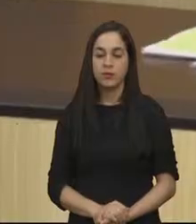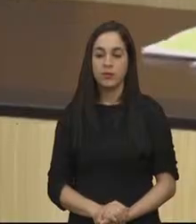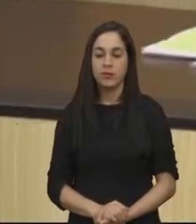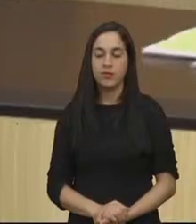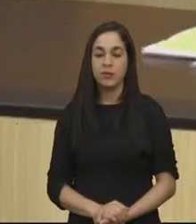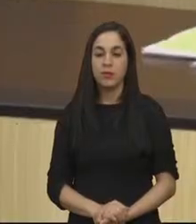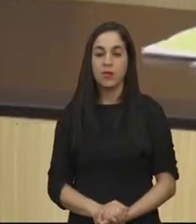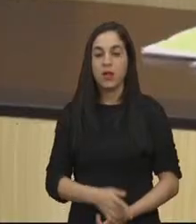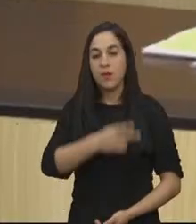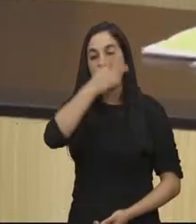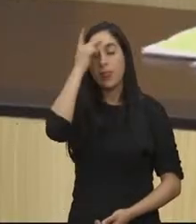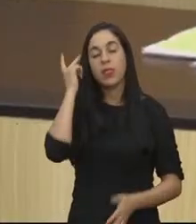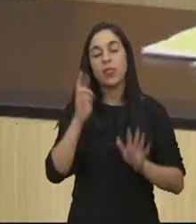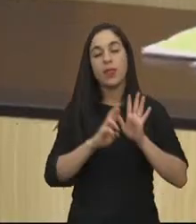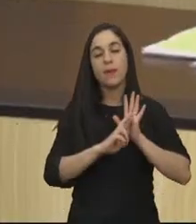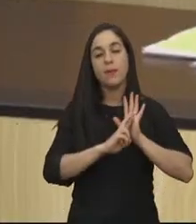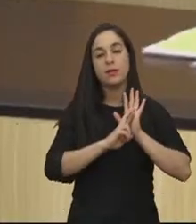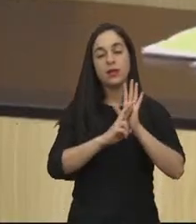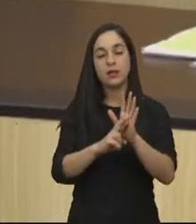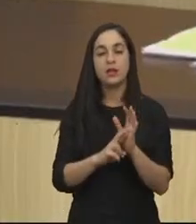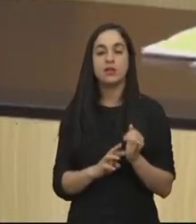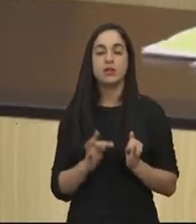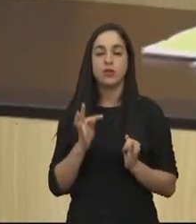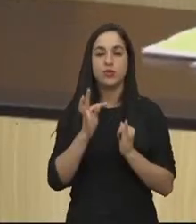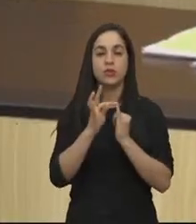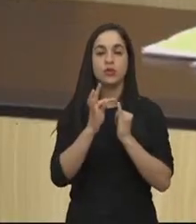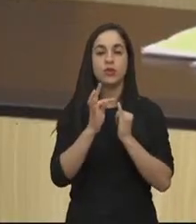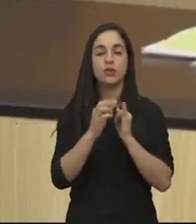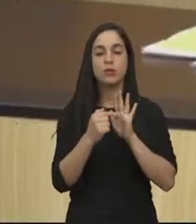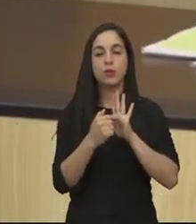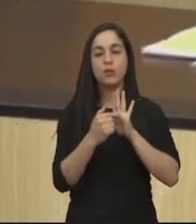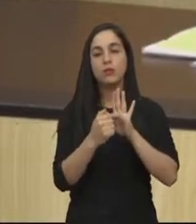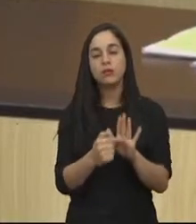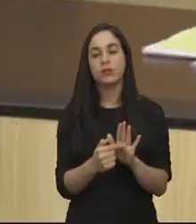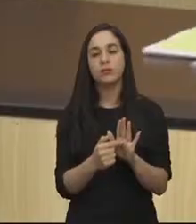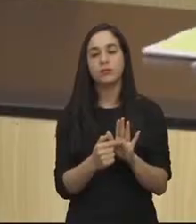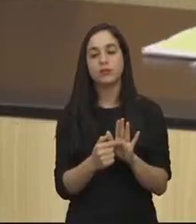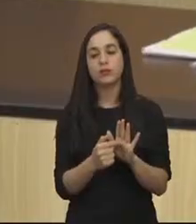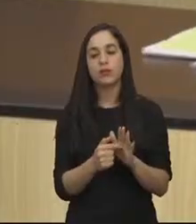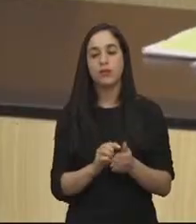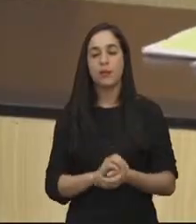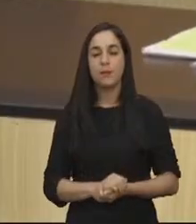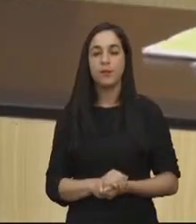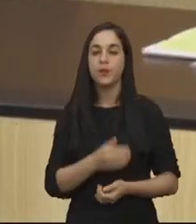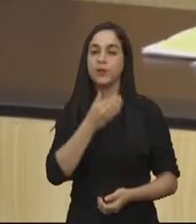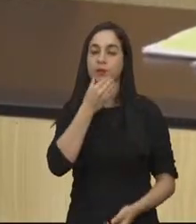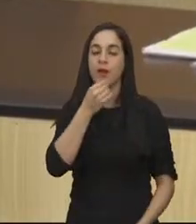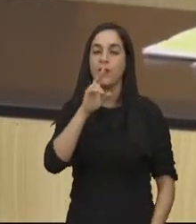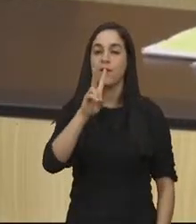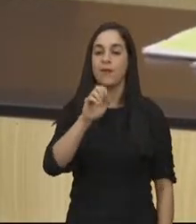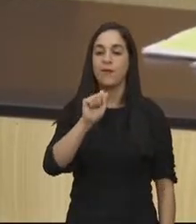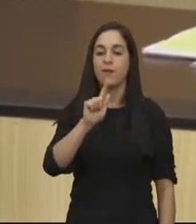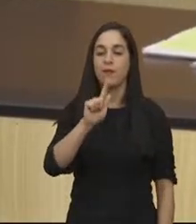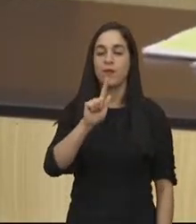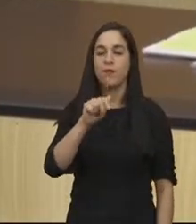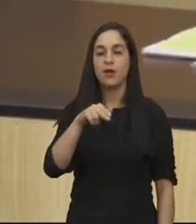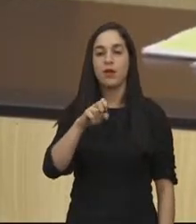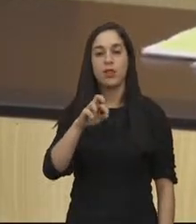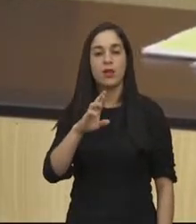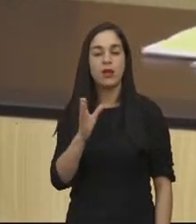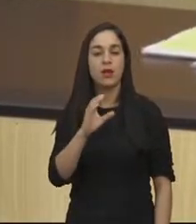Convido então os representantes do Instituto a realizar a apresentação. O senhor Wagner